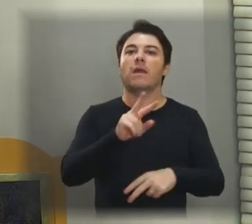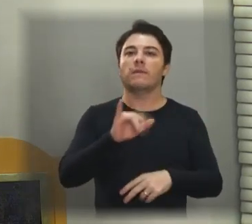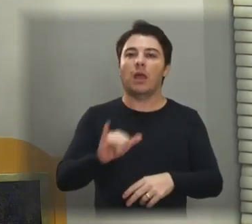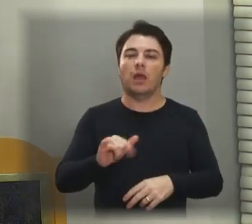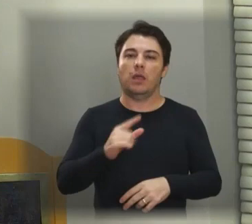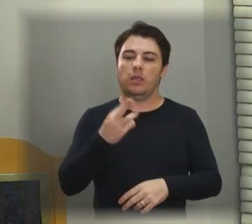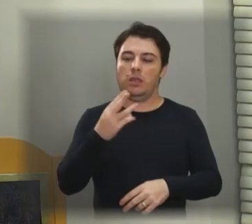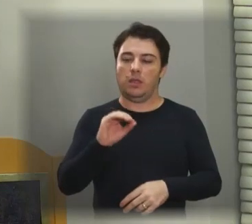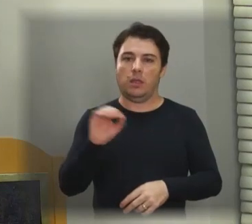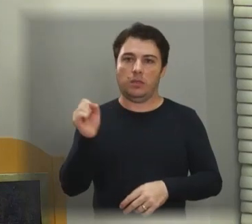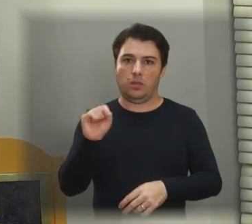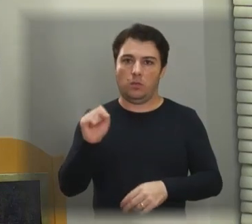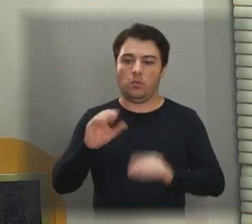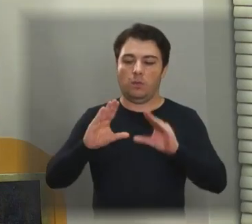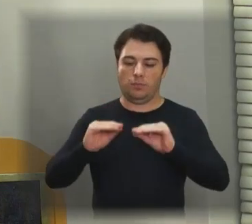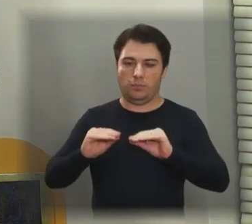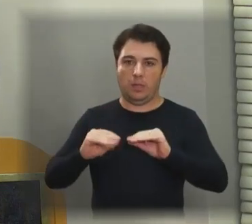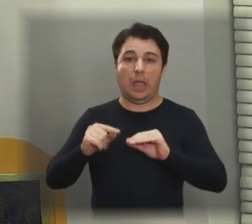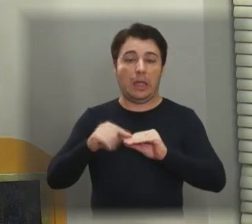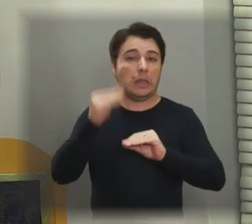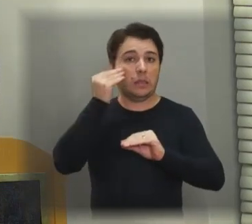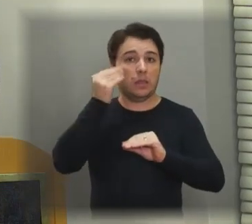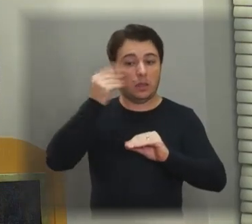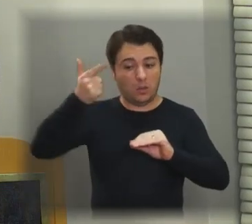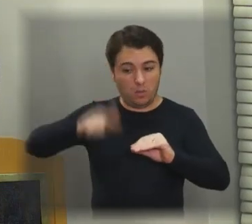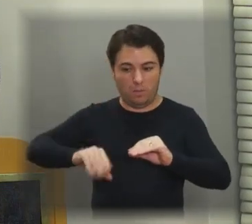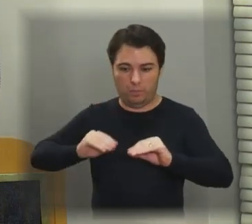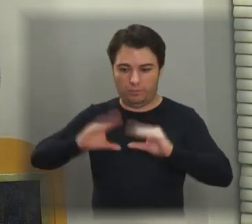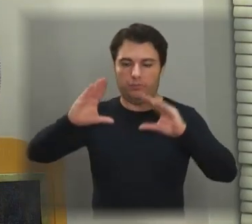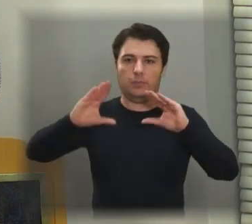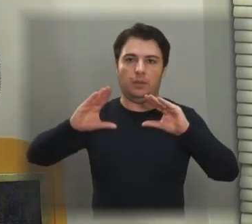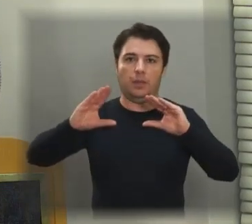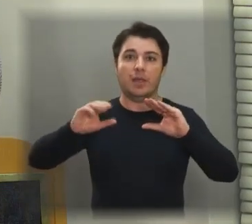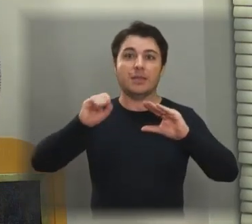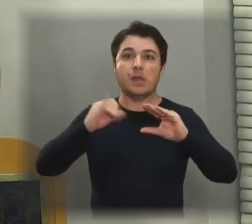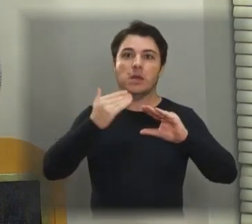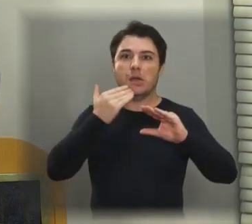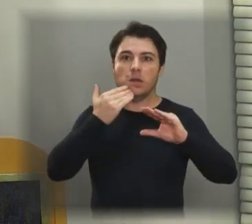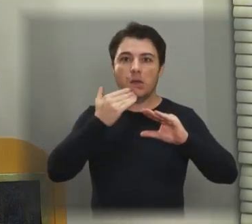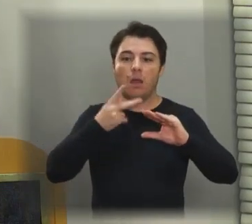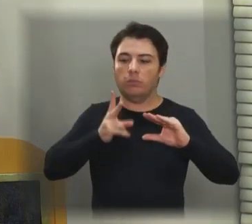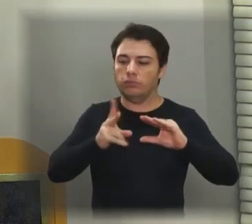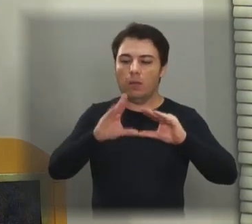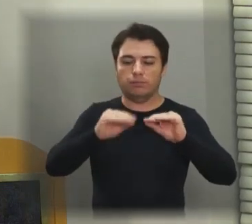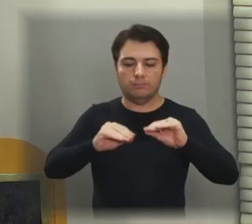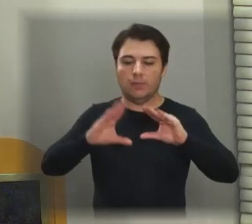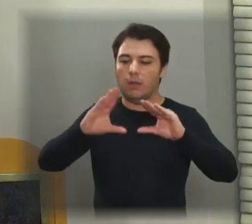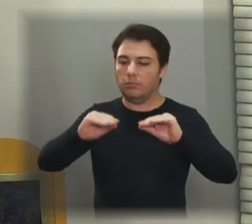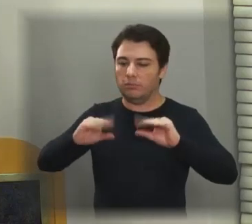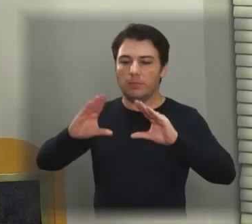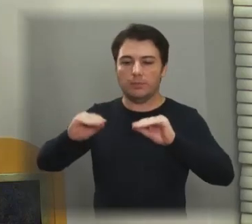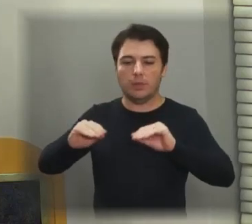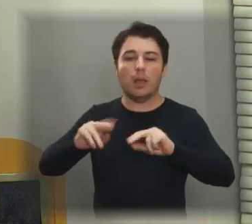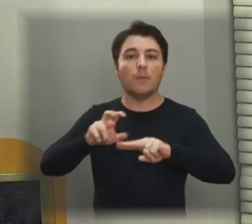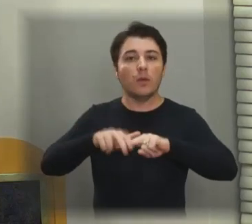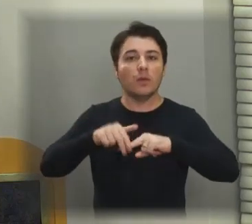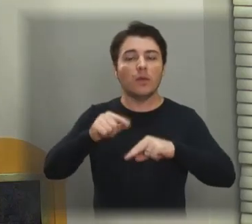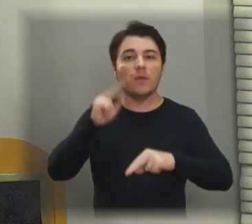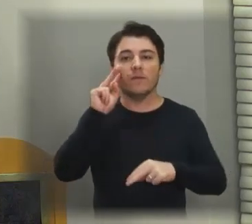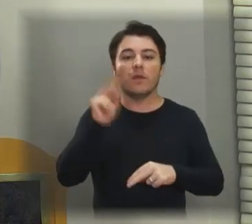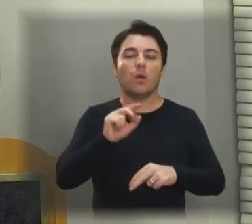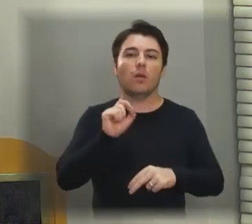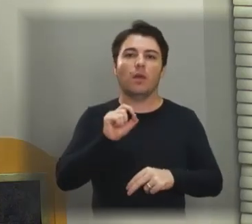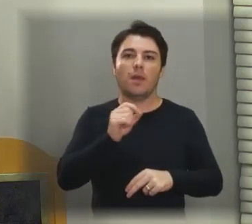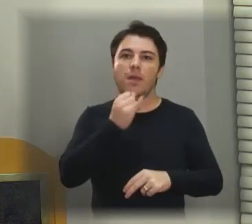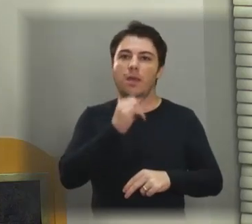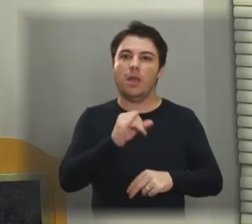desliga de novo fica 30 segundos ligado a ele tenta ligar de novo o de fez apareceu fica ligado o chow-chow e desliga por isso que muitas vezes ver quando vai